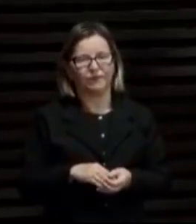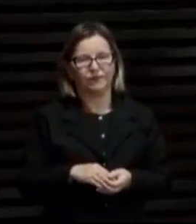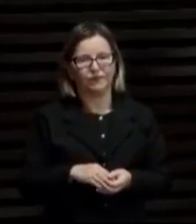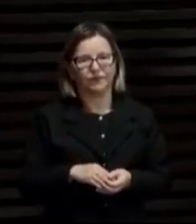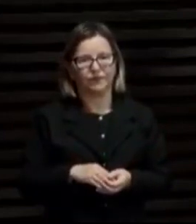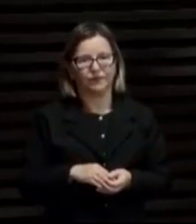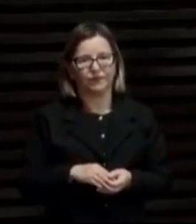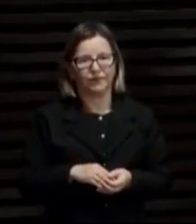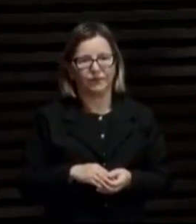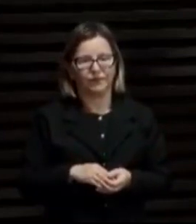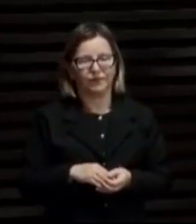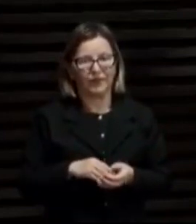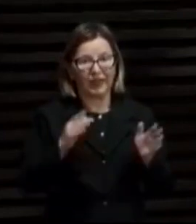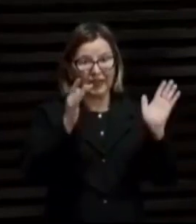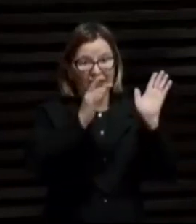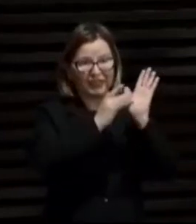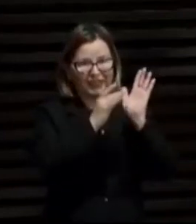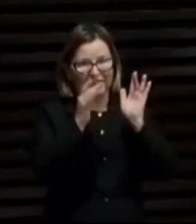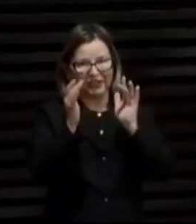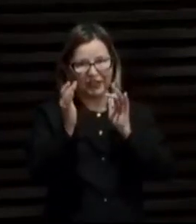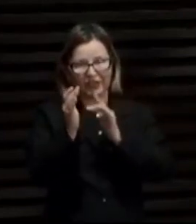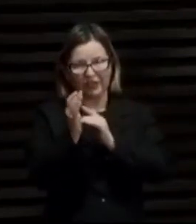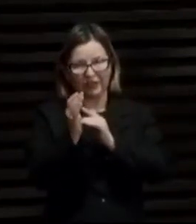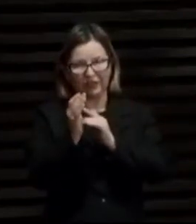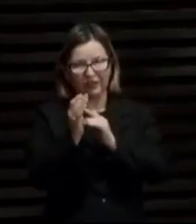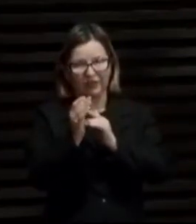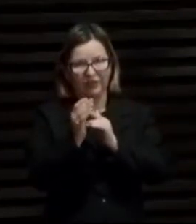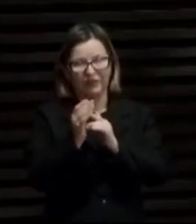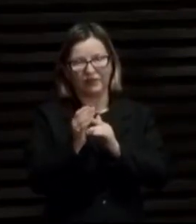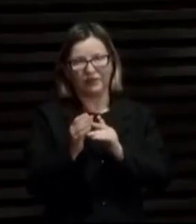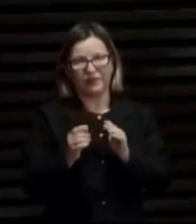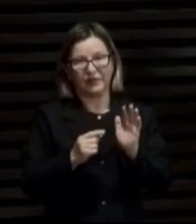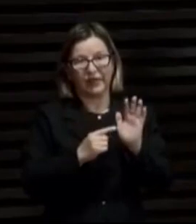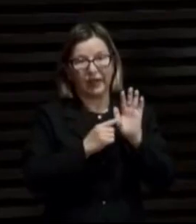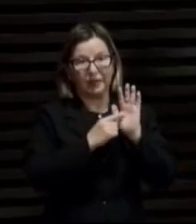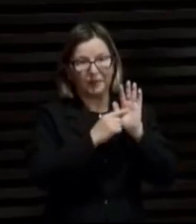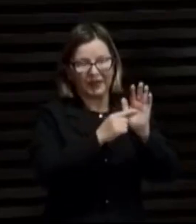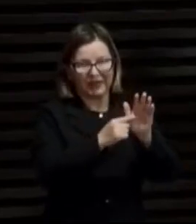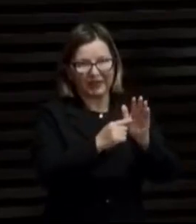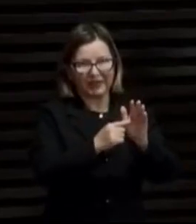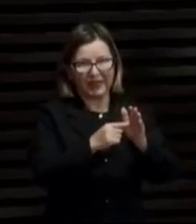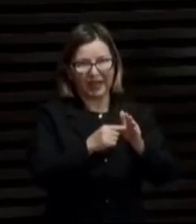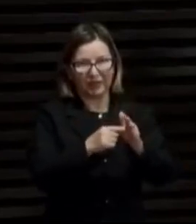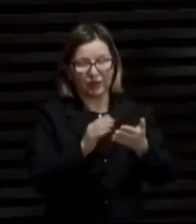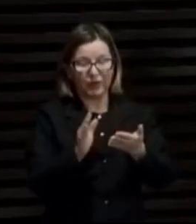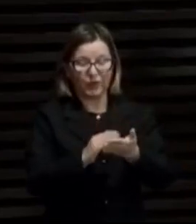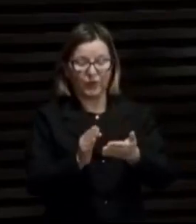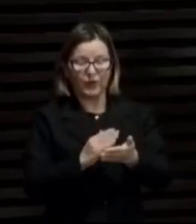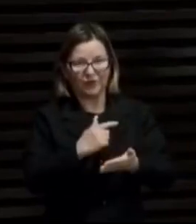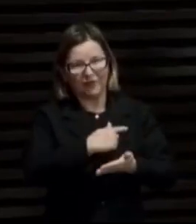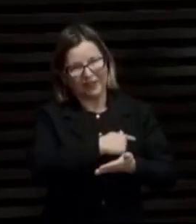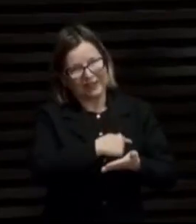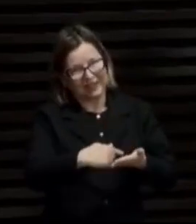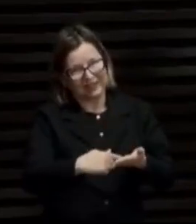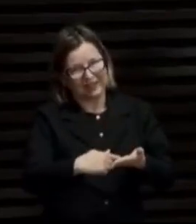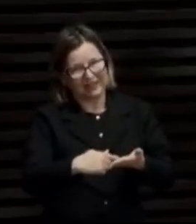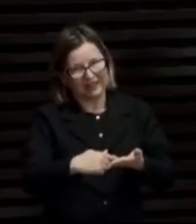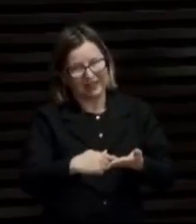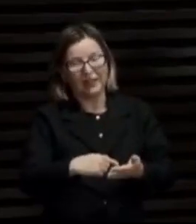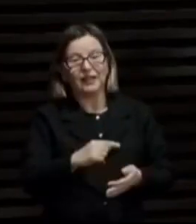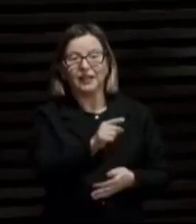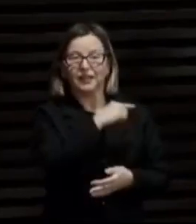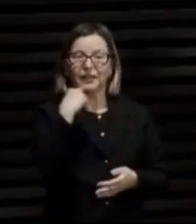Jesus está lá. Jesus está sendo apresentado desde Gênesis. Então nós precisamos de conhecer a palavra sim, conhecer o que